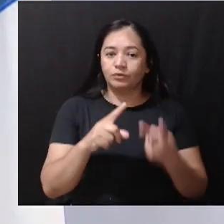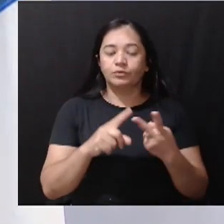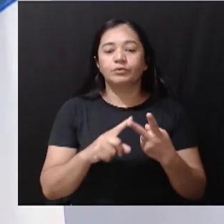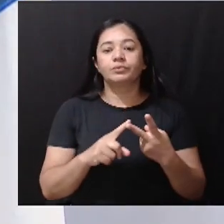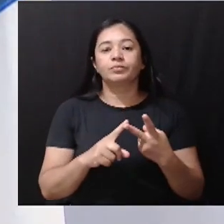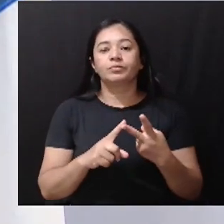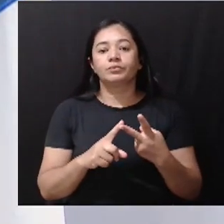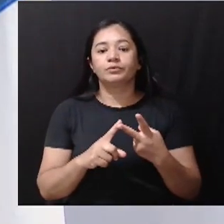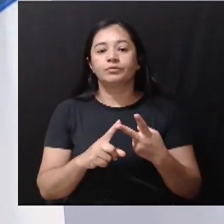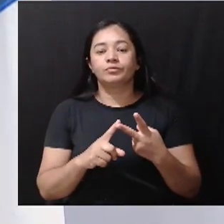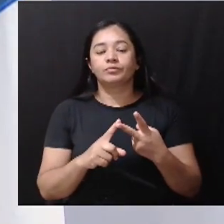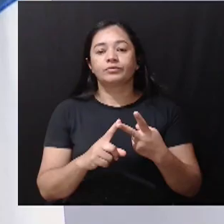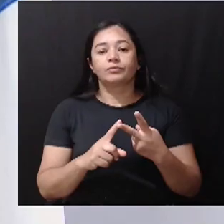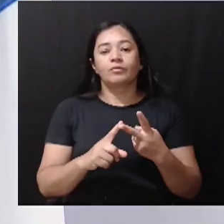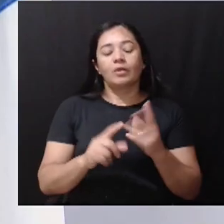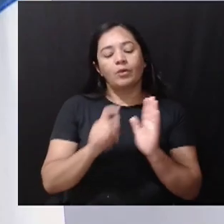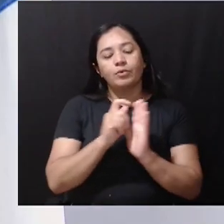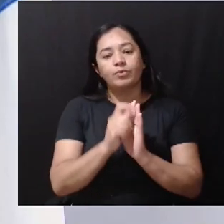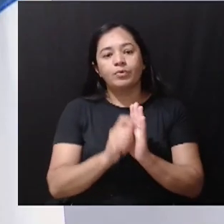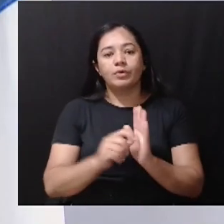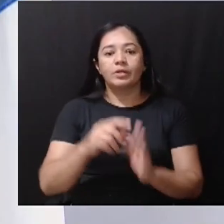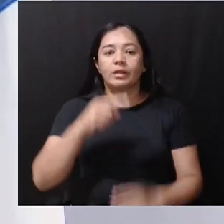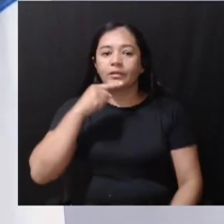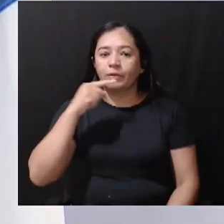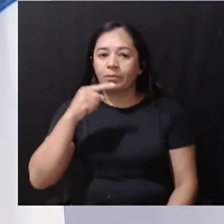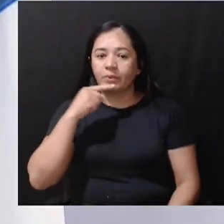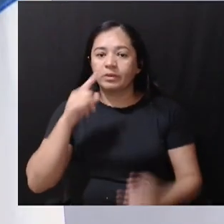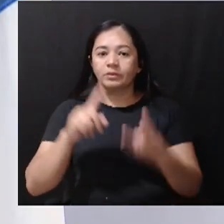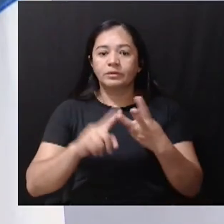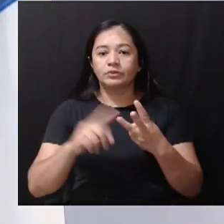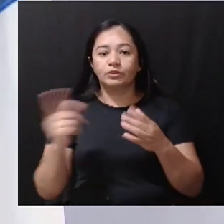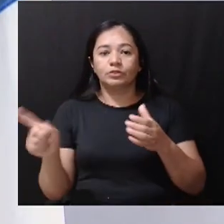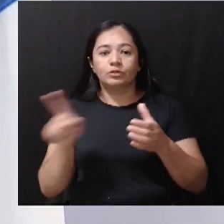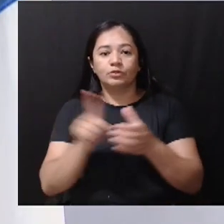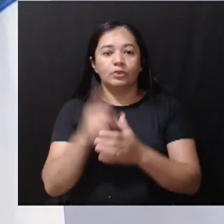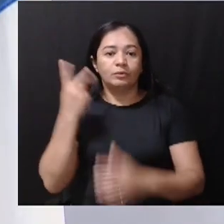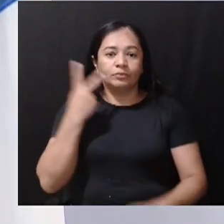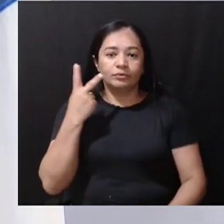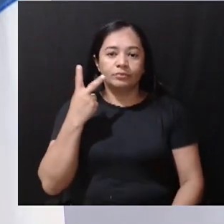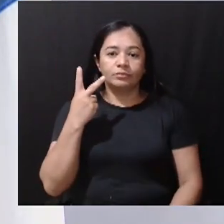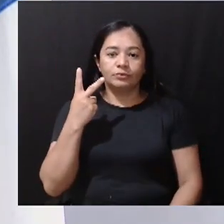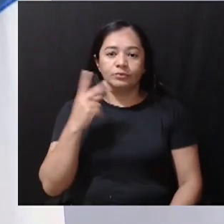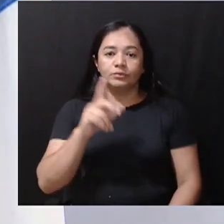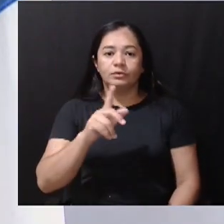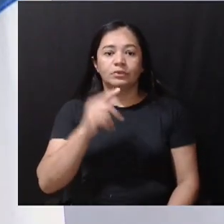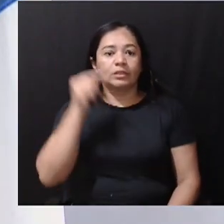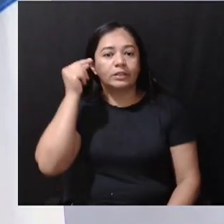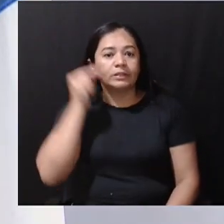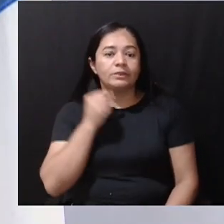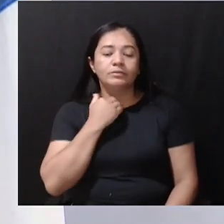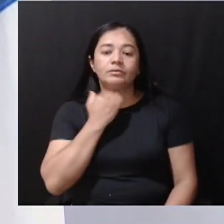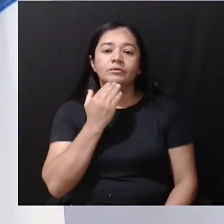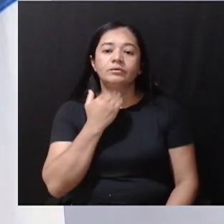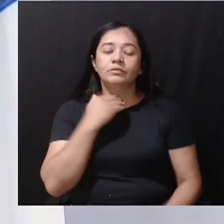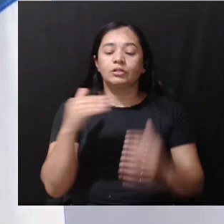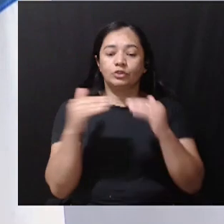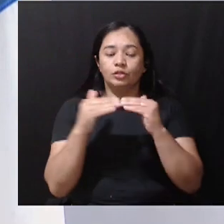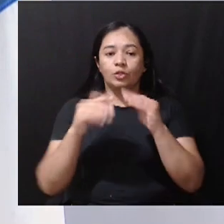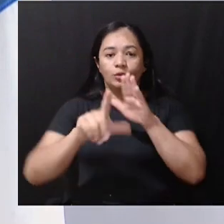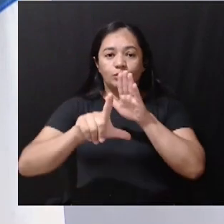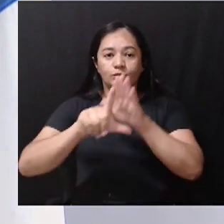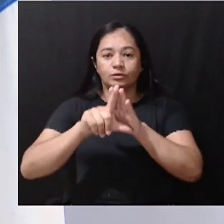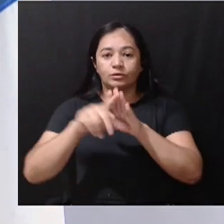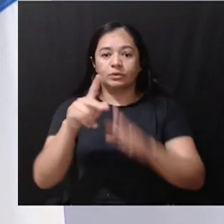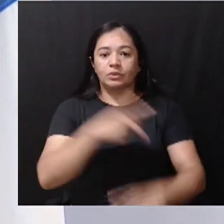como relator Eduardo Magoga e como integrante o vereador Guilherme Teixeira. Segundo a legislação, a presidente